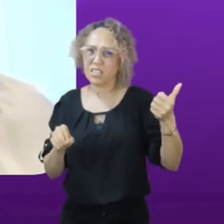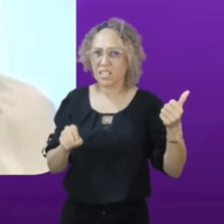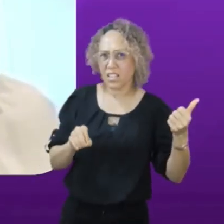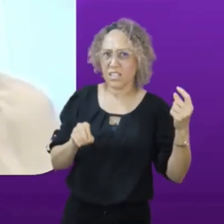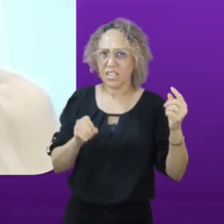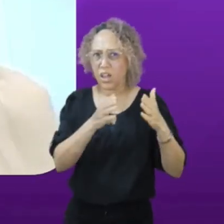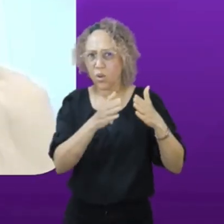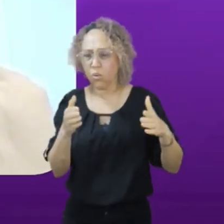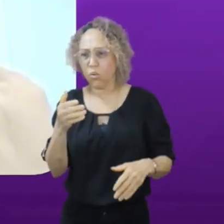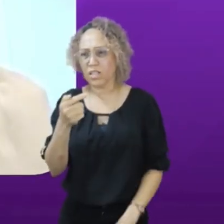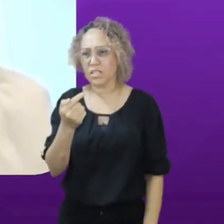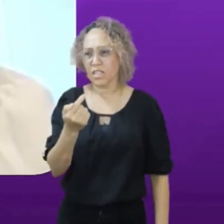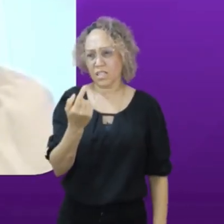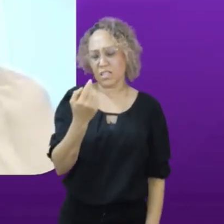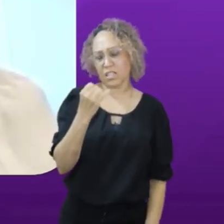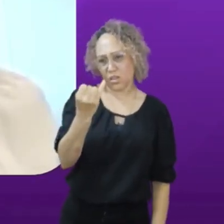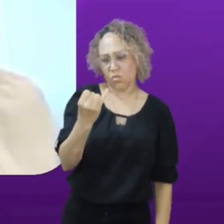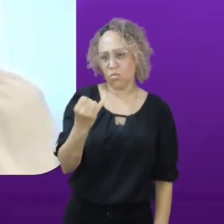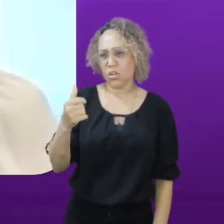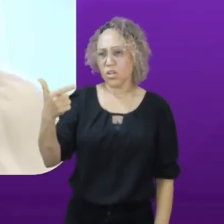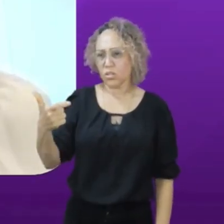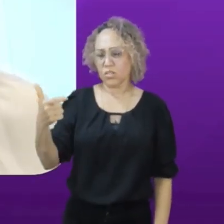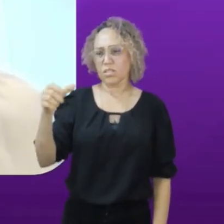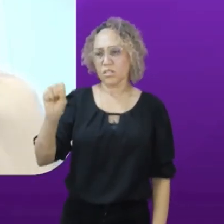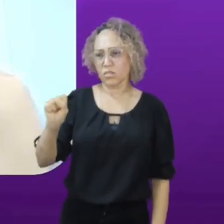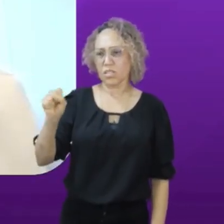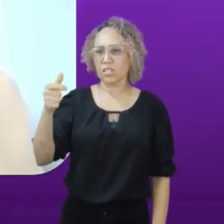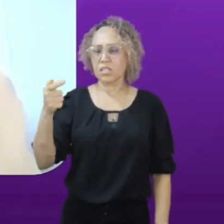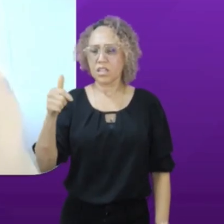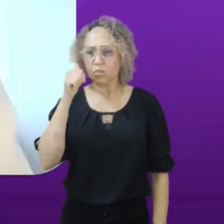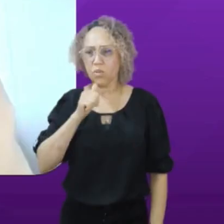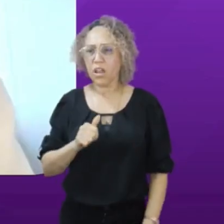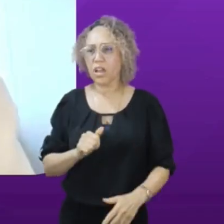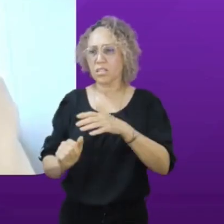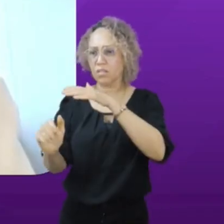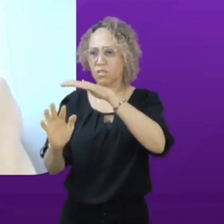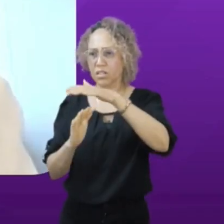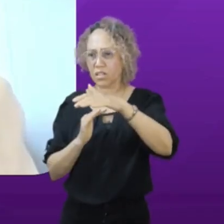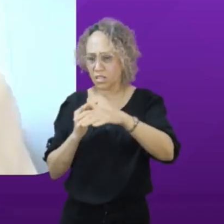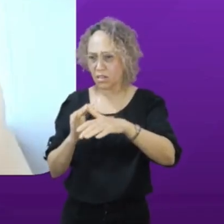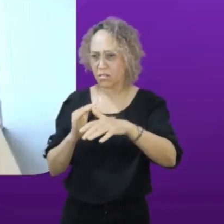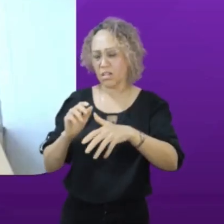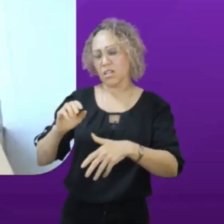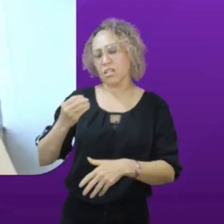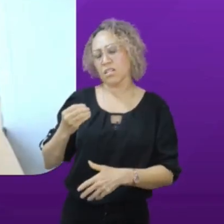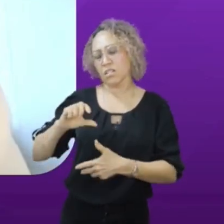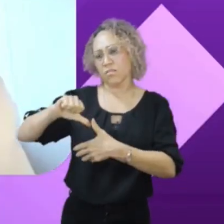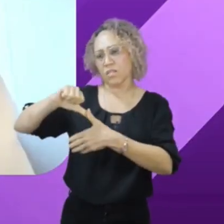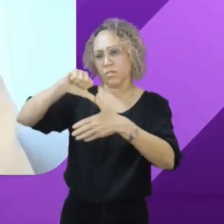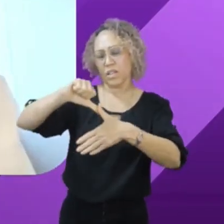do etarismo. 237 mulheres estrangeiras, a grande maioria são da América do Sul, e